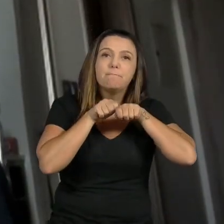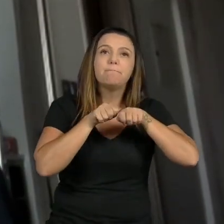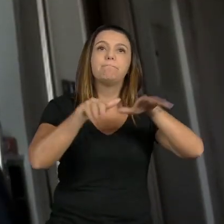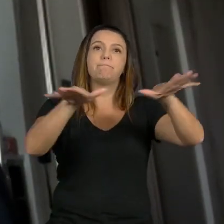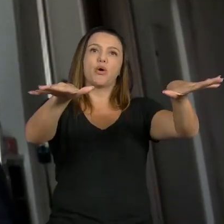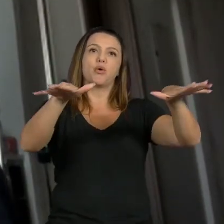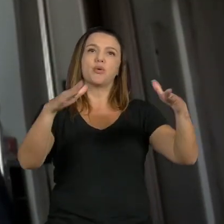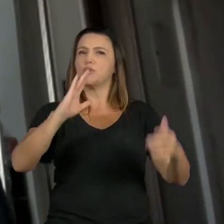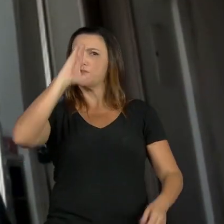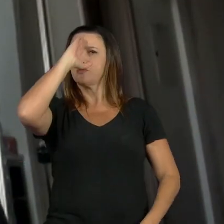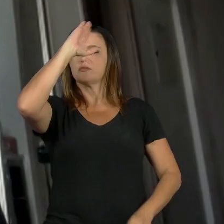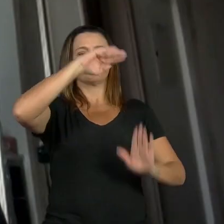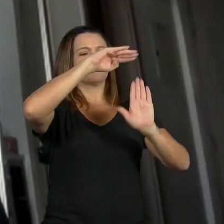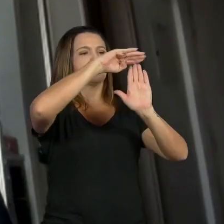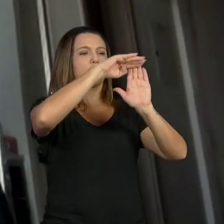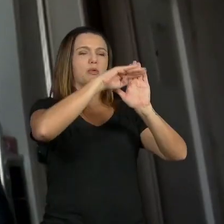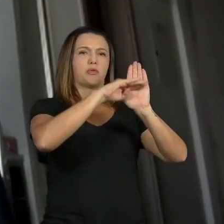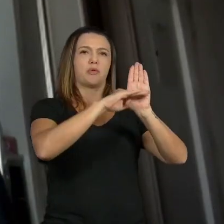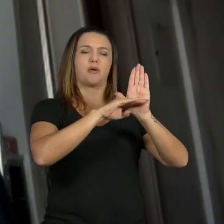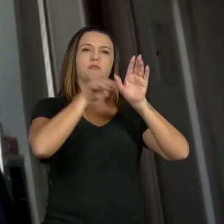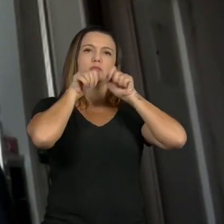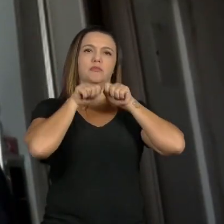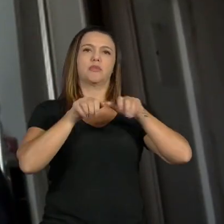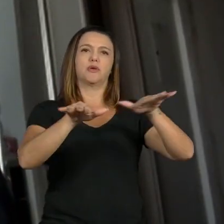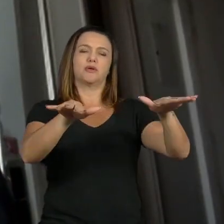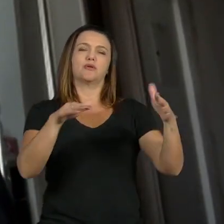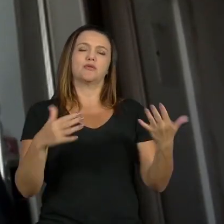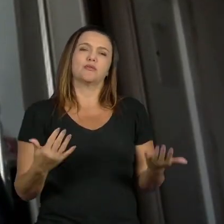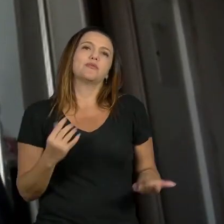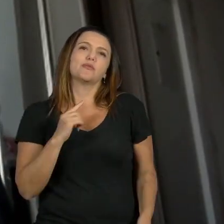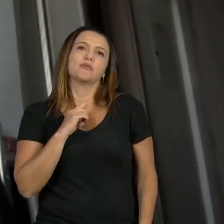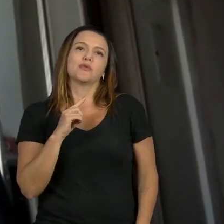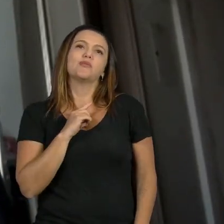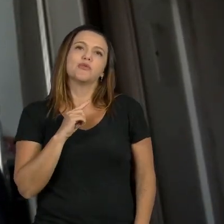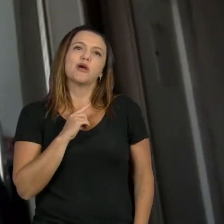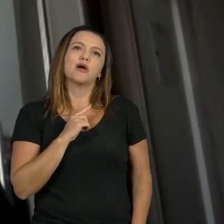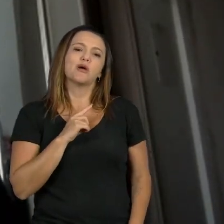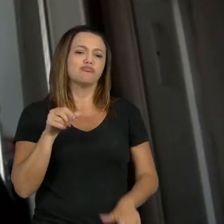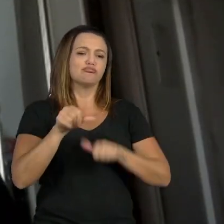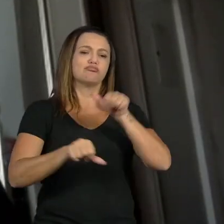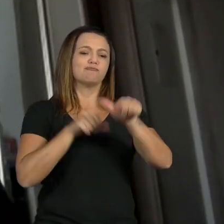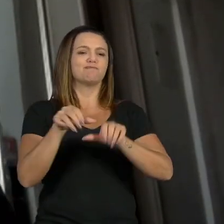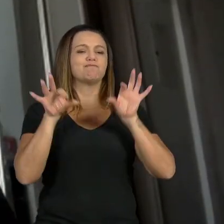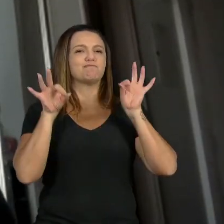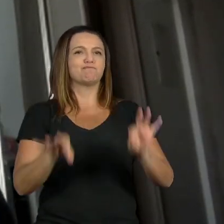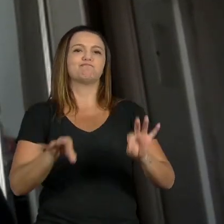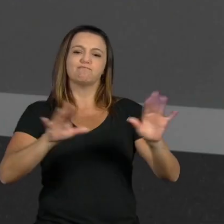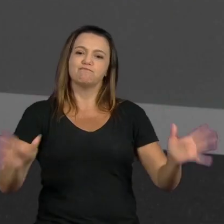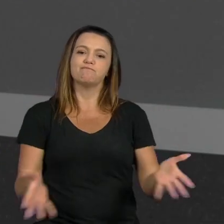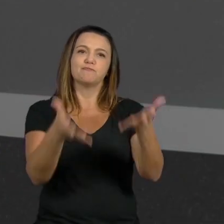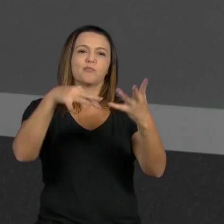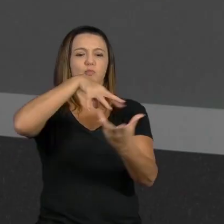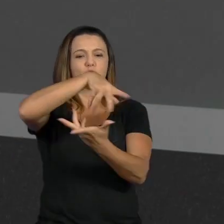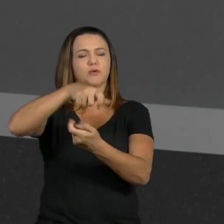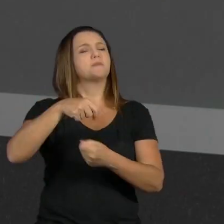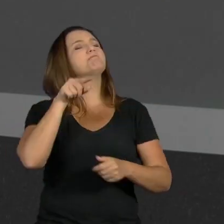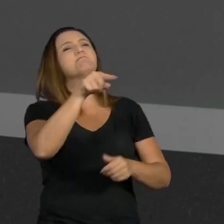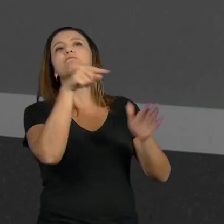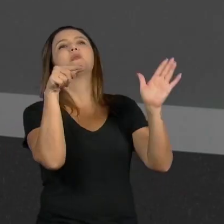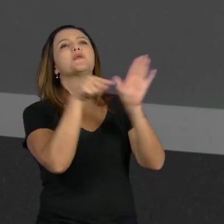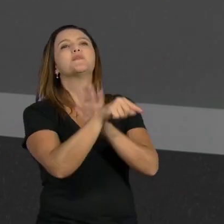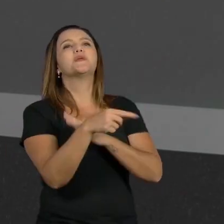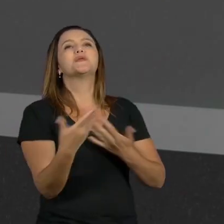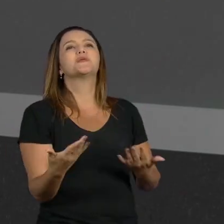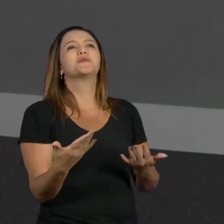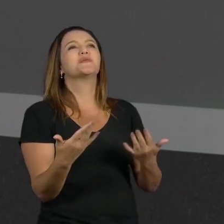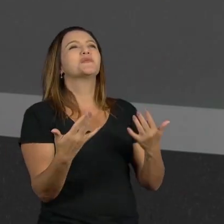nossos princípios adiante e conseguir realmente trazer mudanças mais concretas para o mundo, assim. O que você acha que